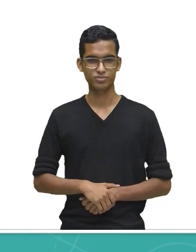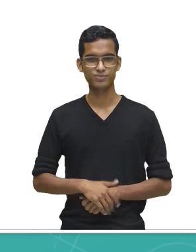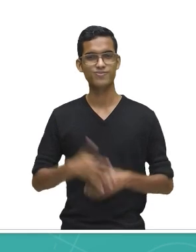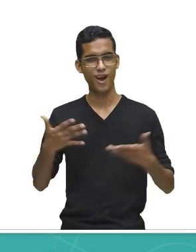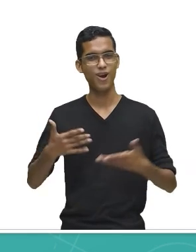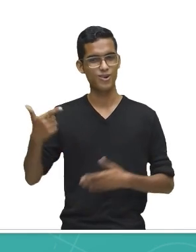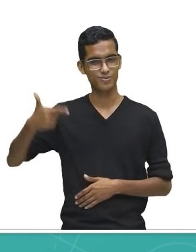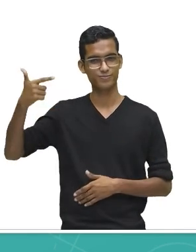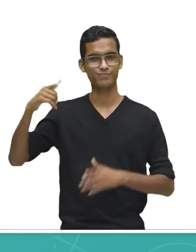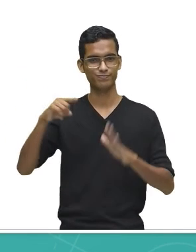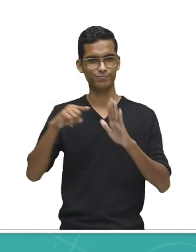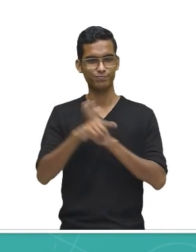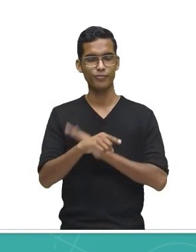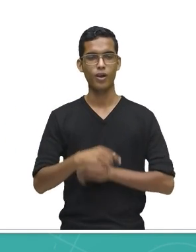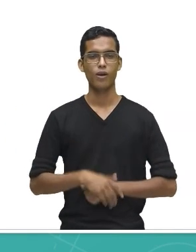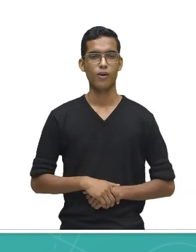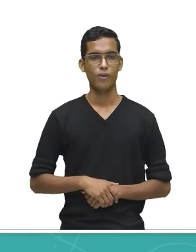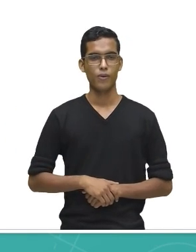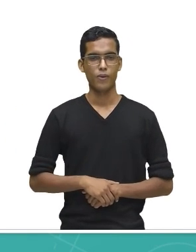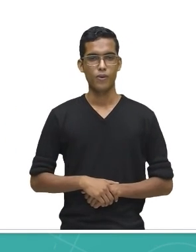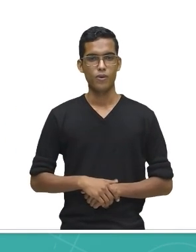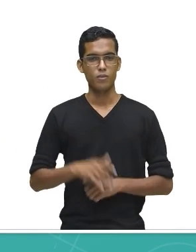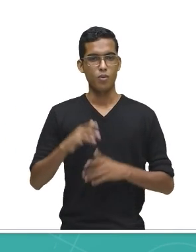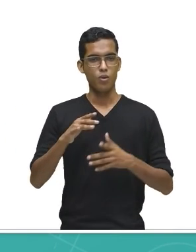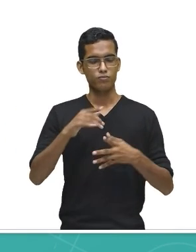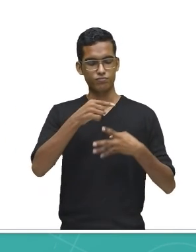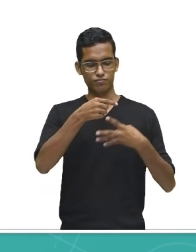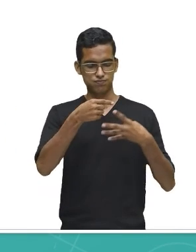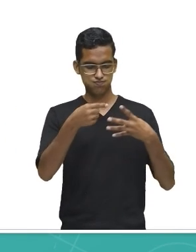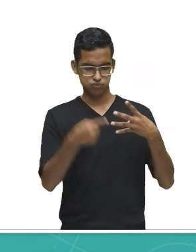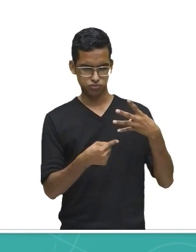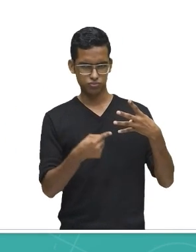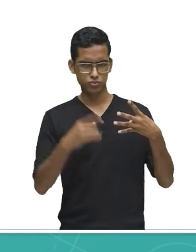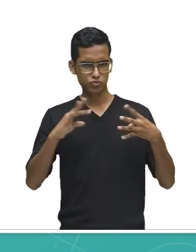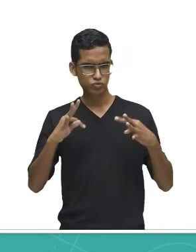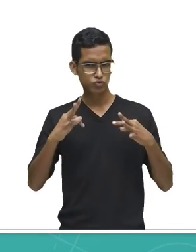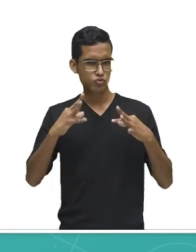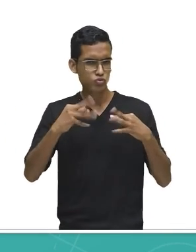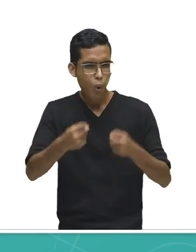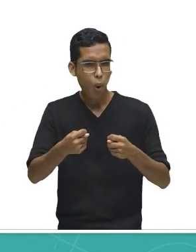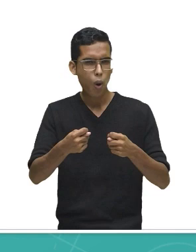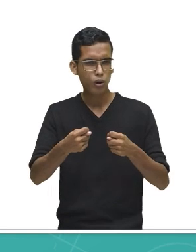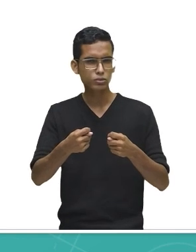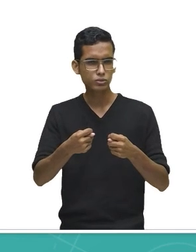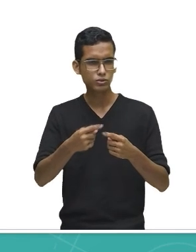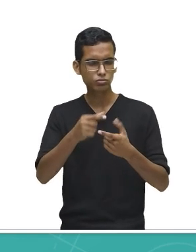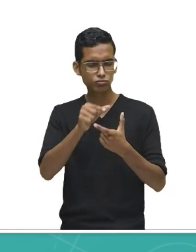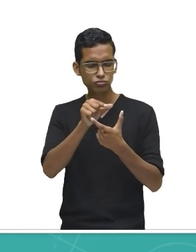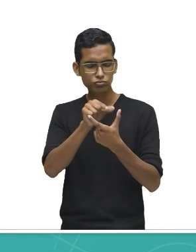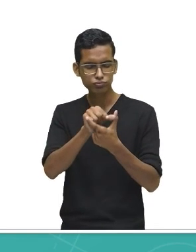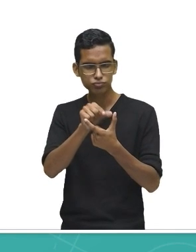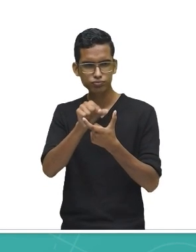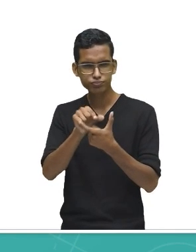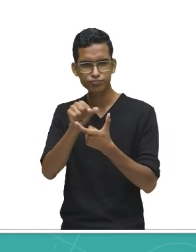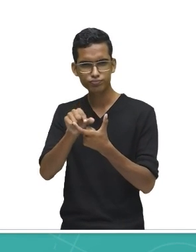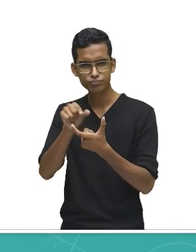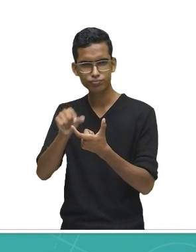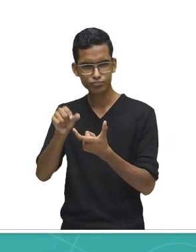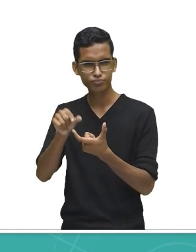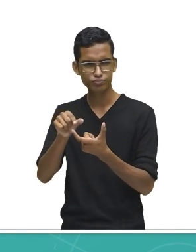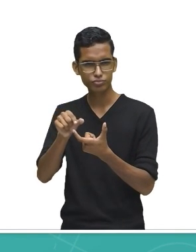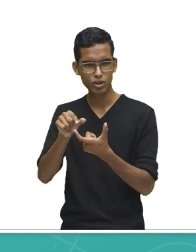Em todas as alternativas, as sílabas tônicas, aquelas que nós pronunciamos com